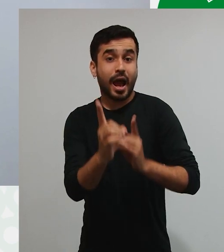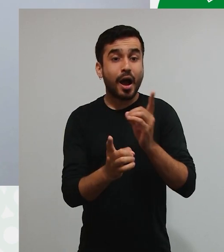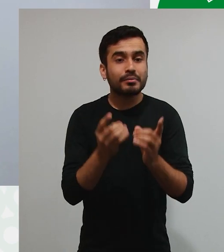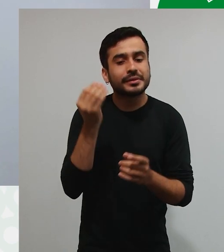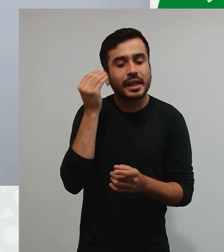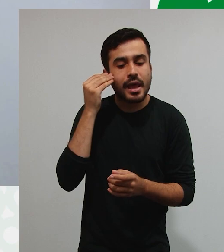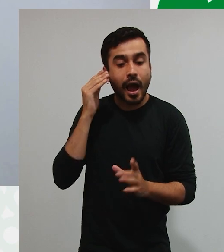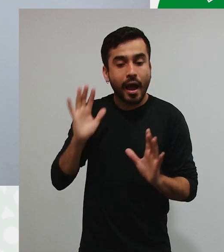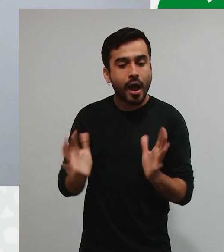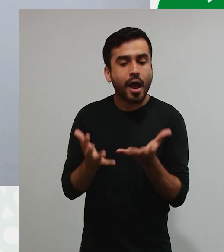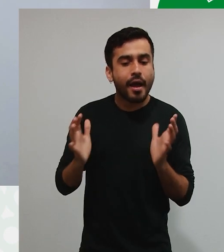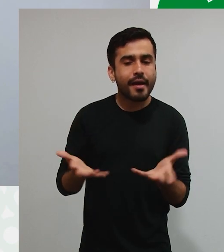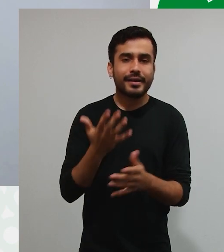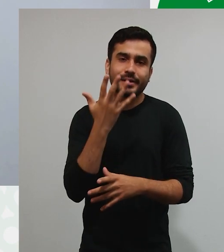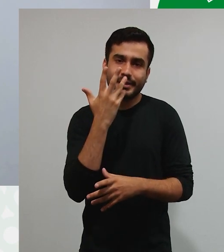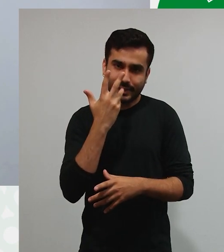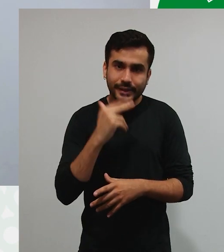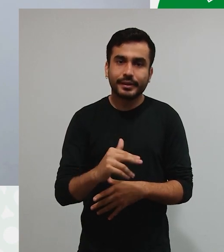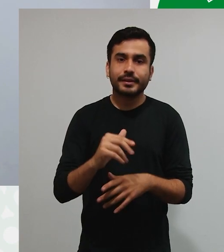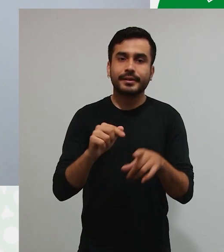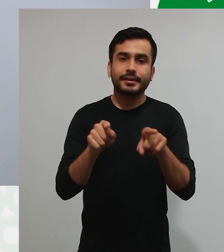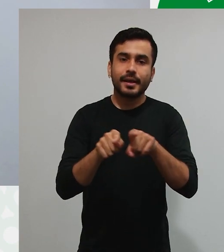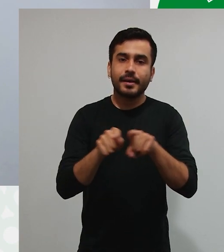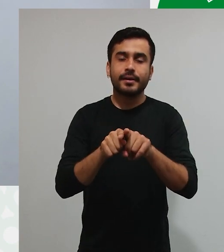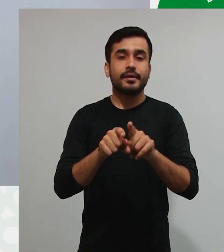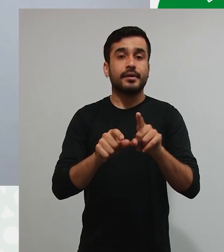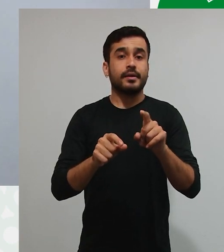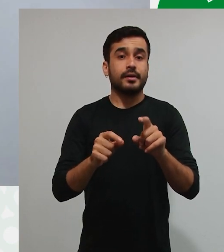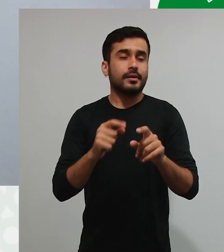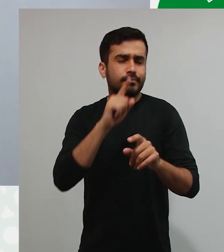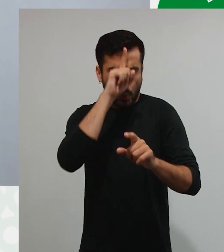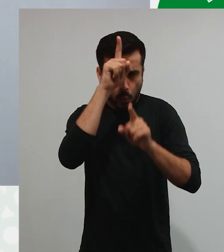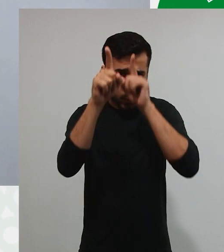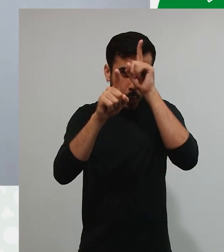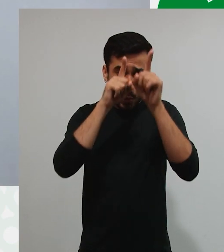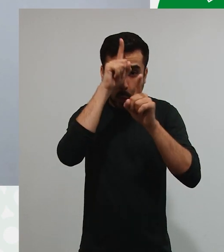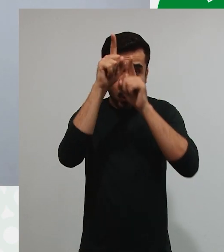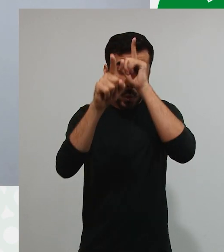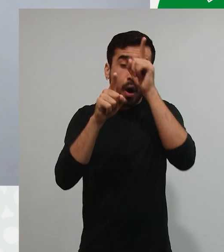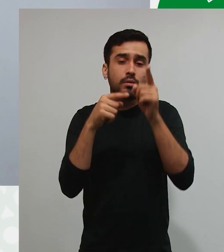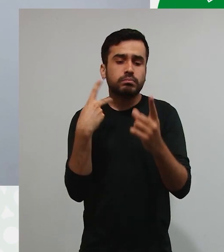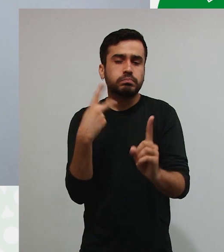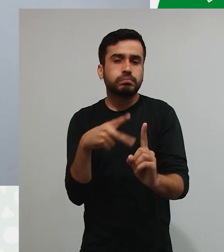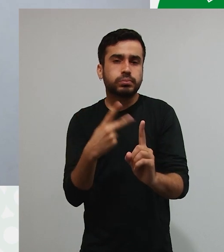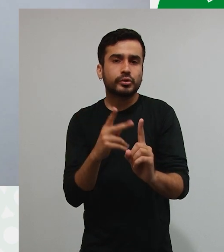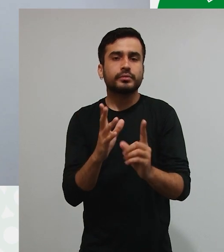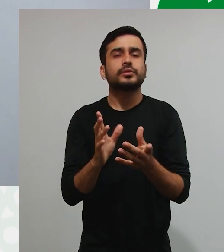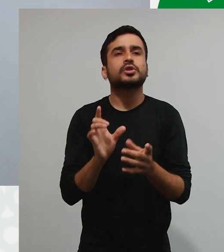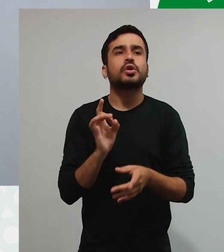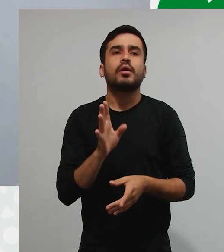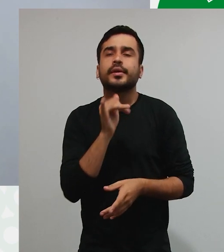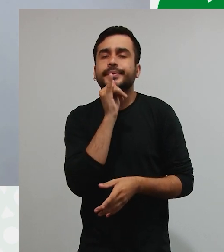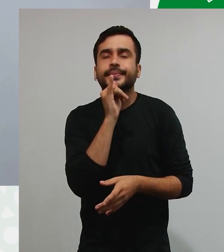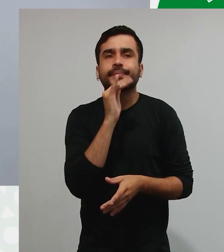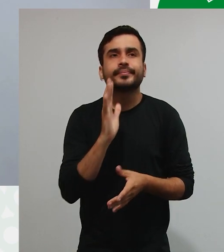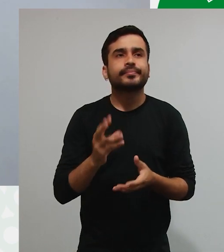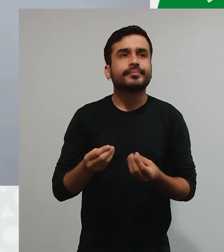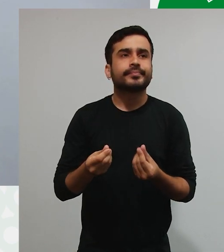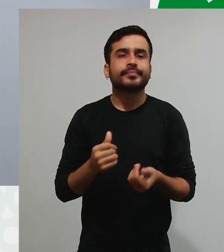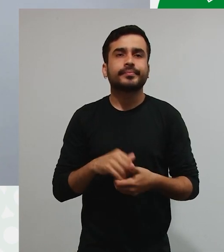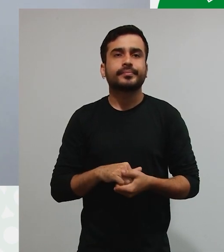todos alfabetizados, e eu sempre tive assim muito a maneira de trabalhar com